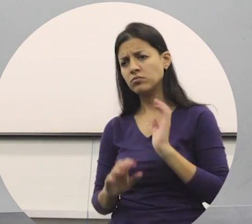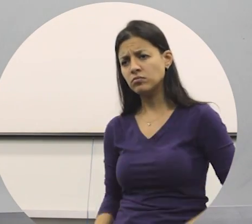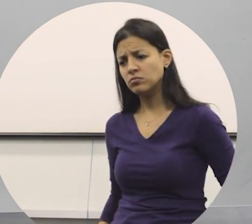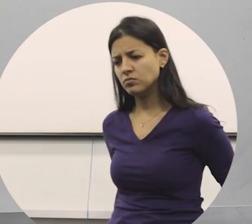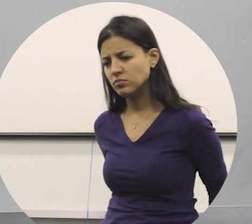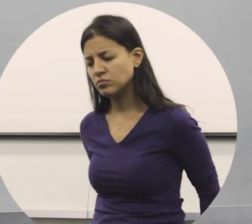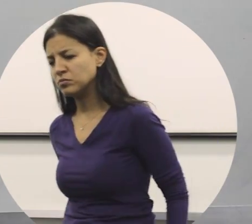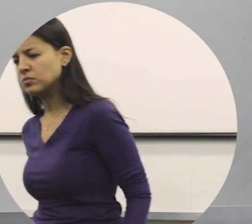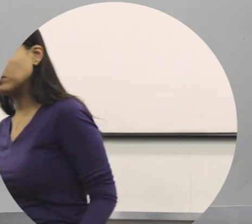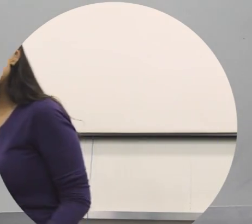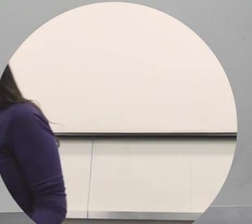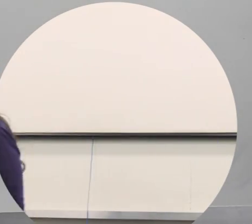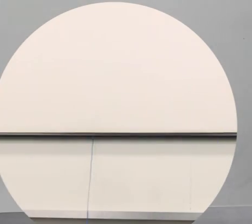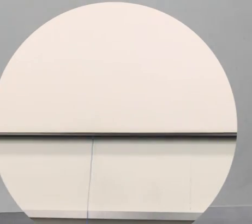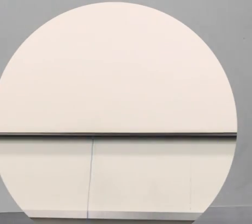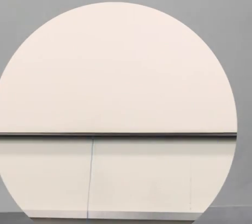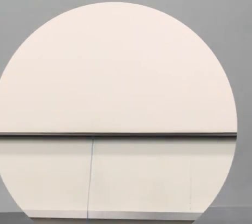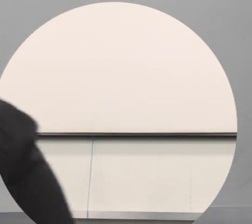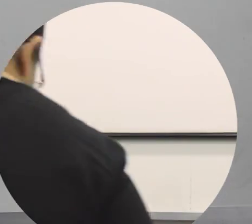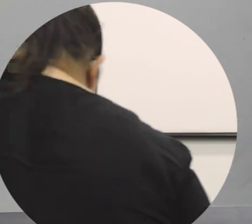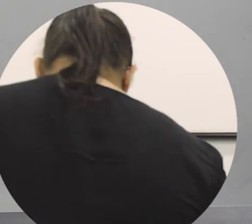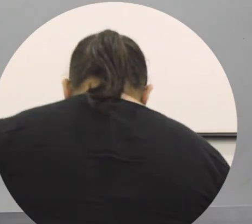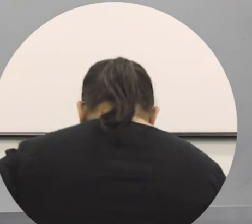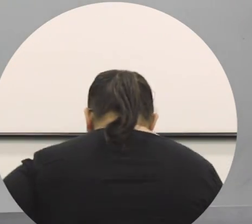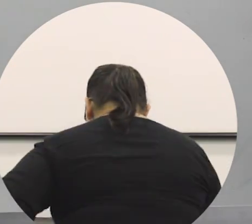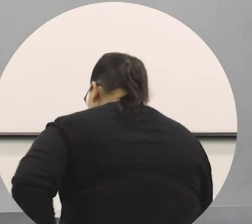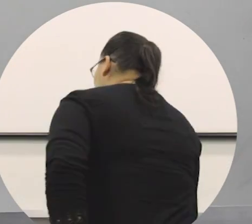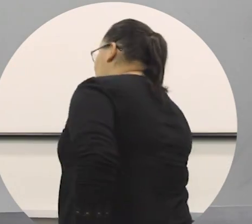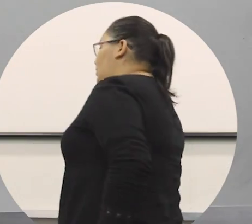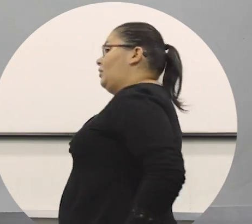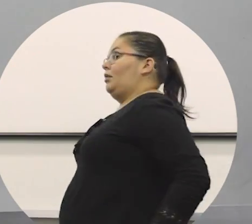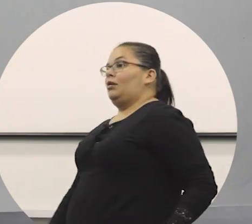Olha só, o que está acontecendo nesse processo?